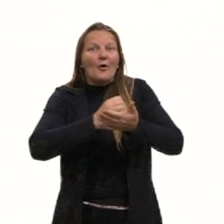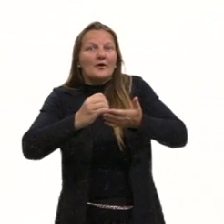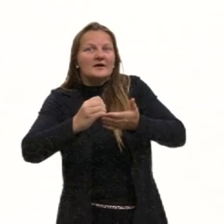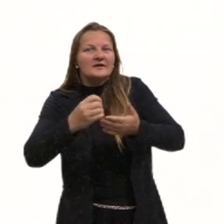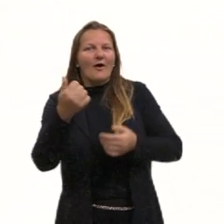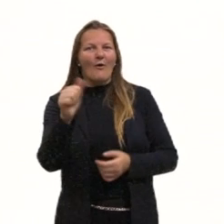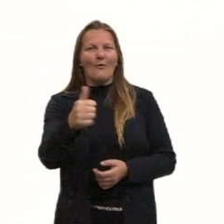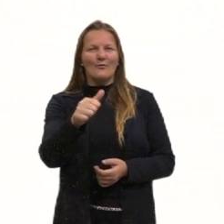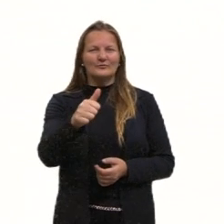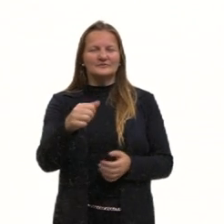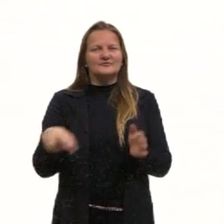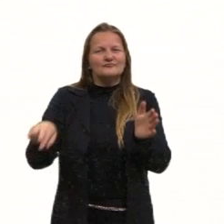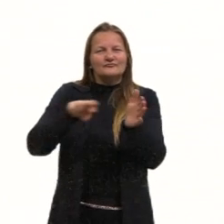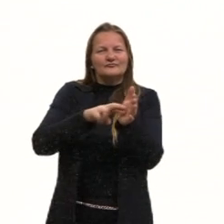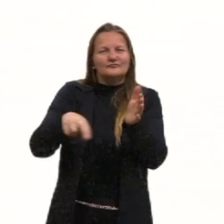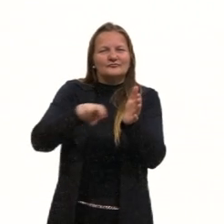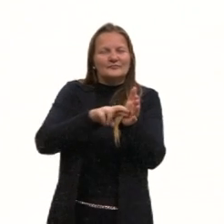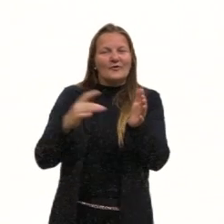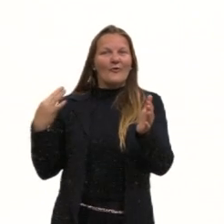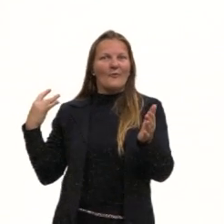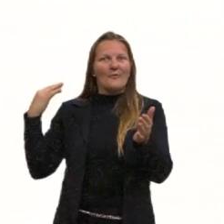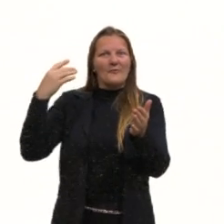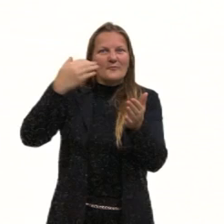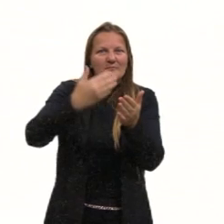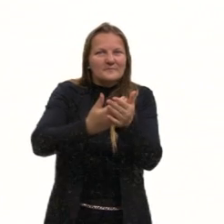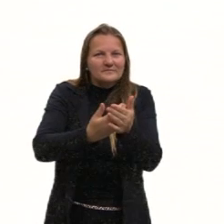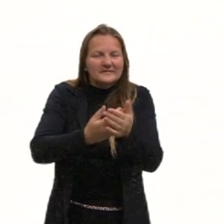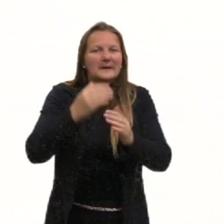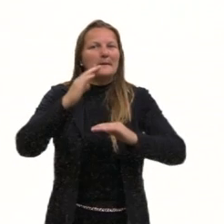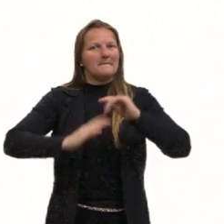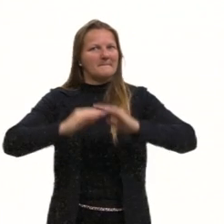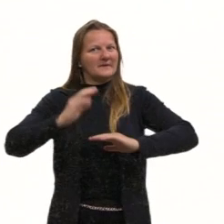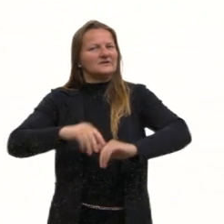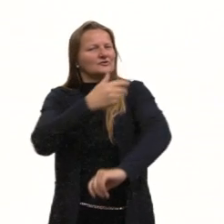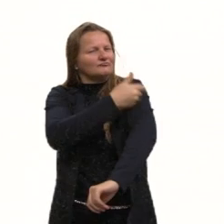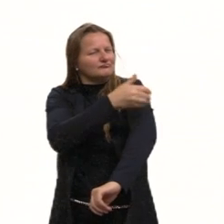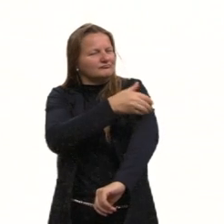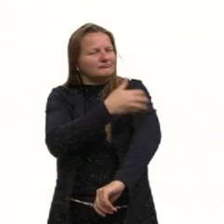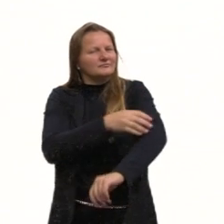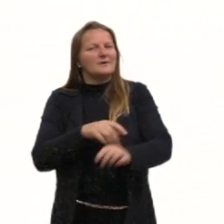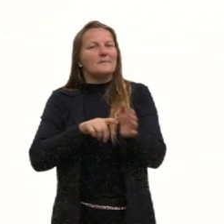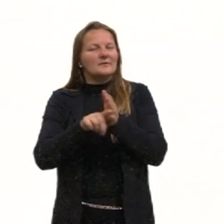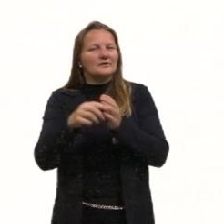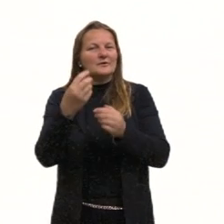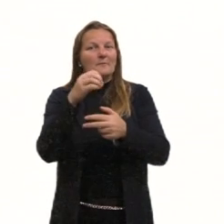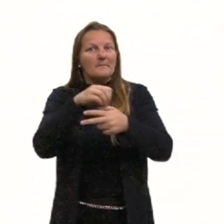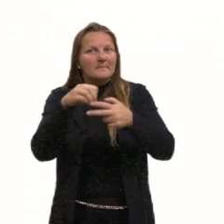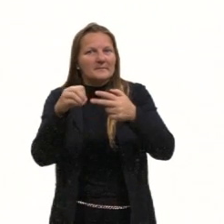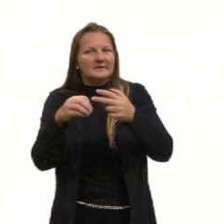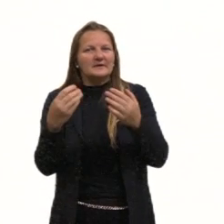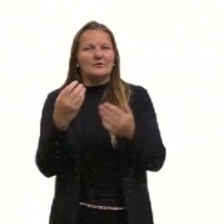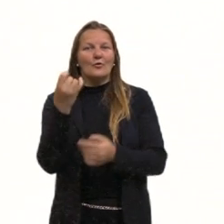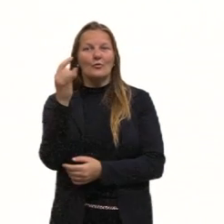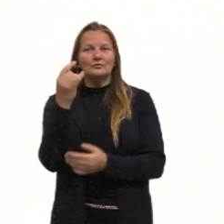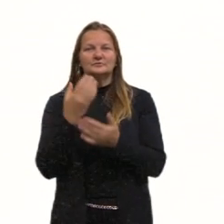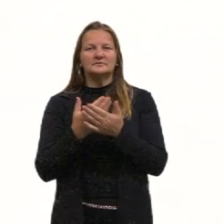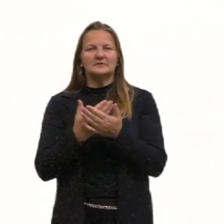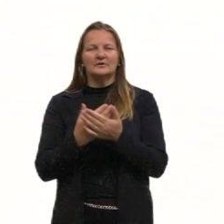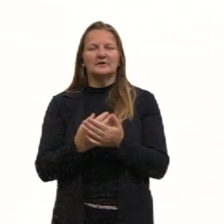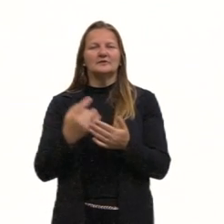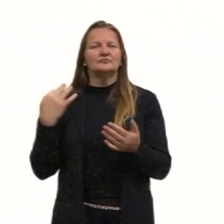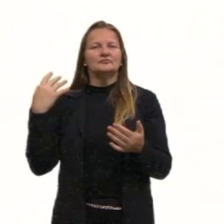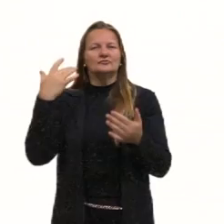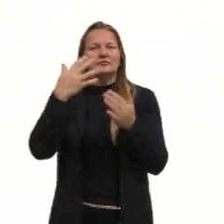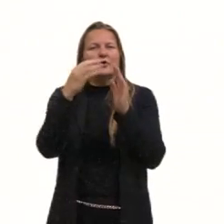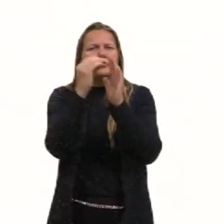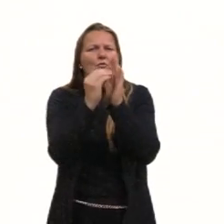revisar os conteúdos através das questões do Enem já que nas últimas aulas nós tivemos muitos